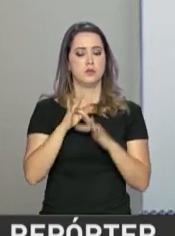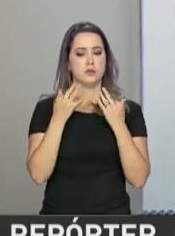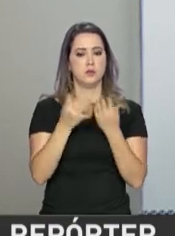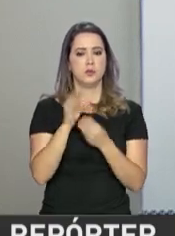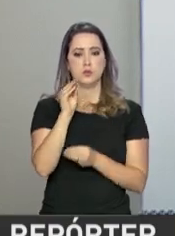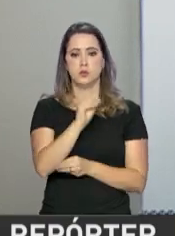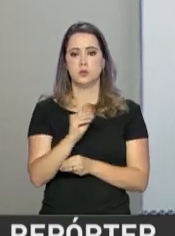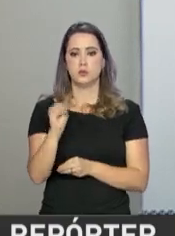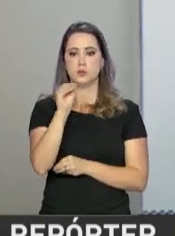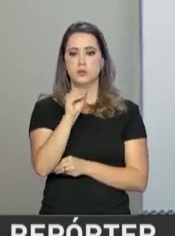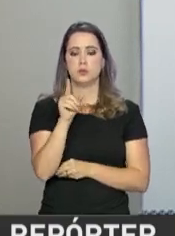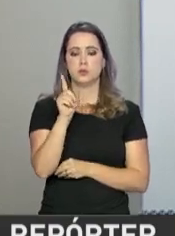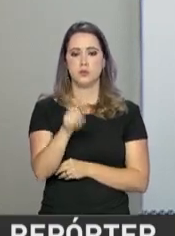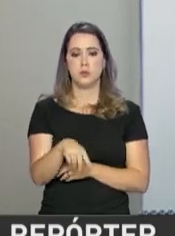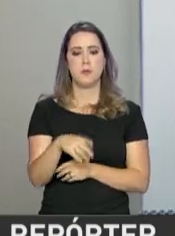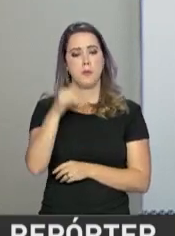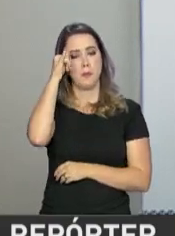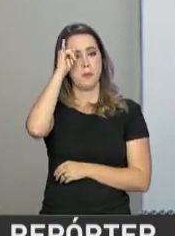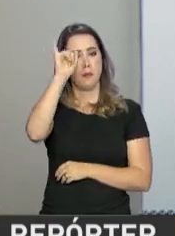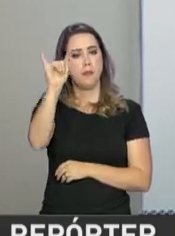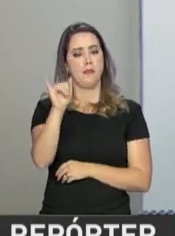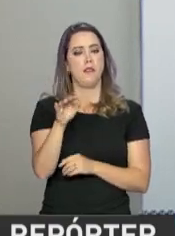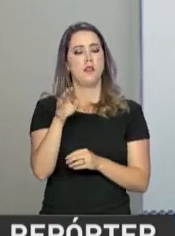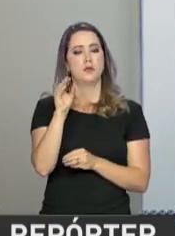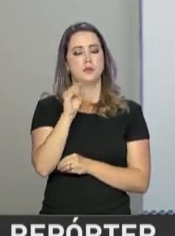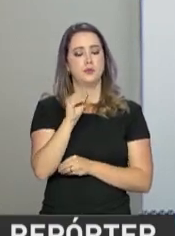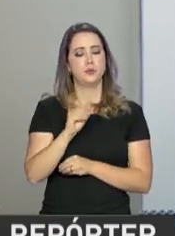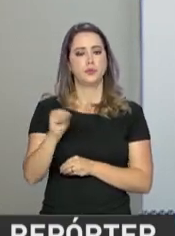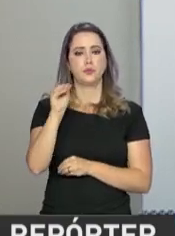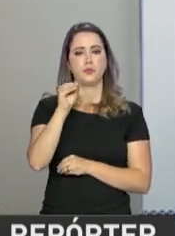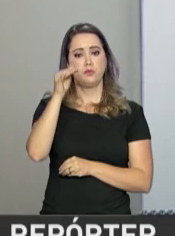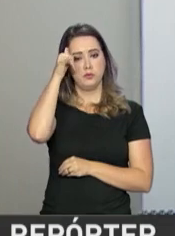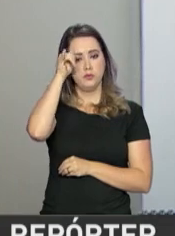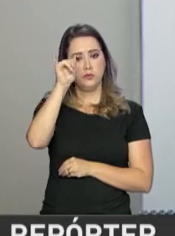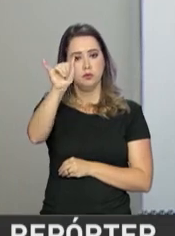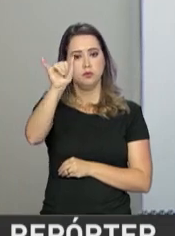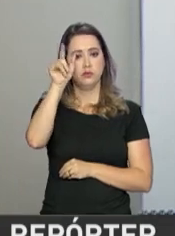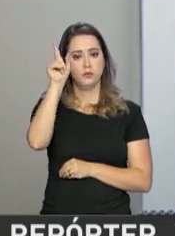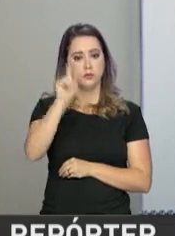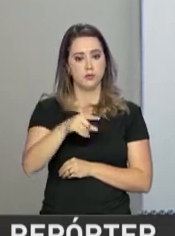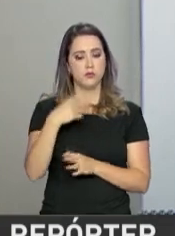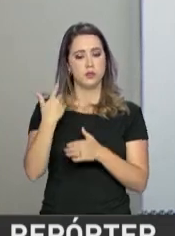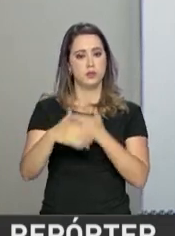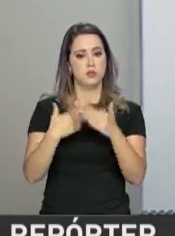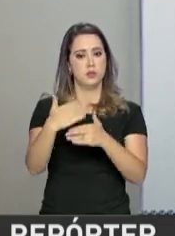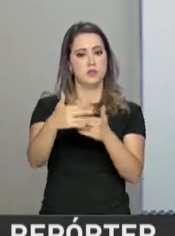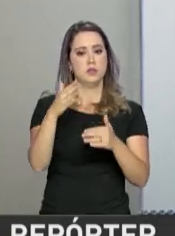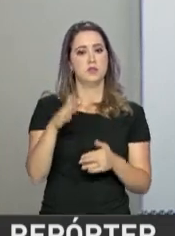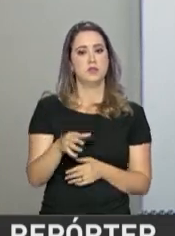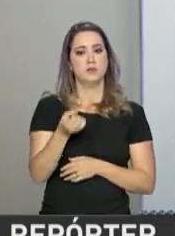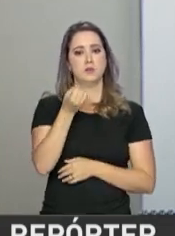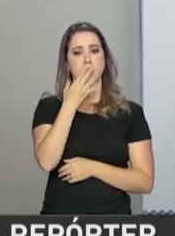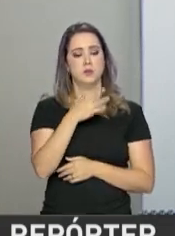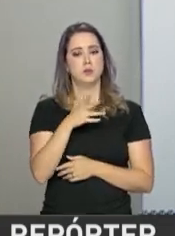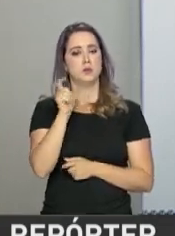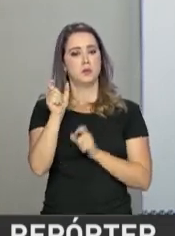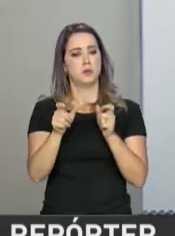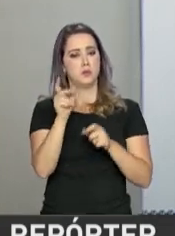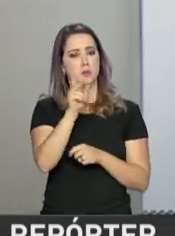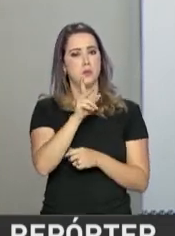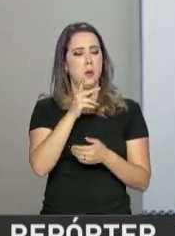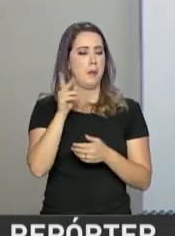cuidado é na prevenção ações de cuidado e prevenção é e são desenvolvidas por diversos profissionais como médicos enfermeiros